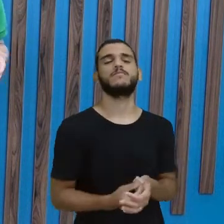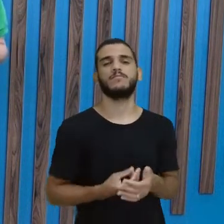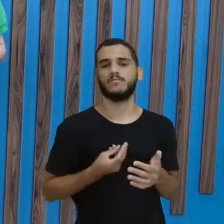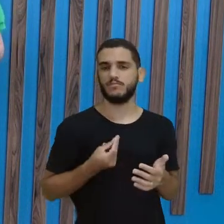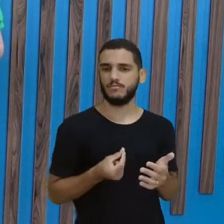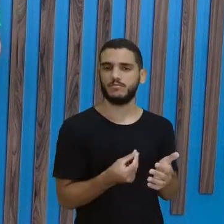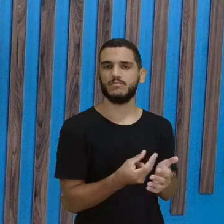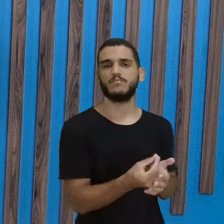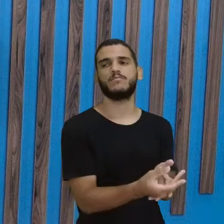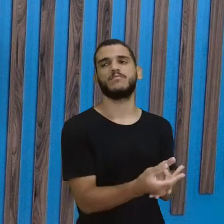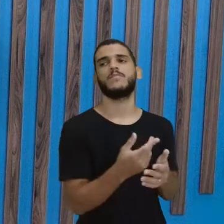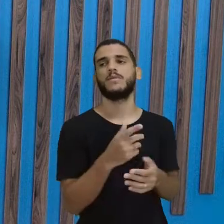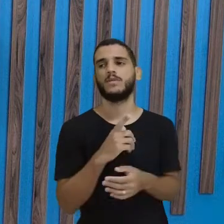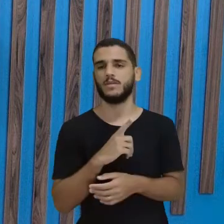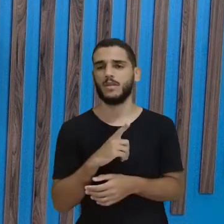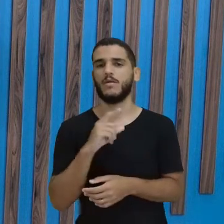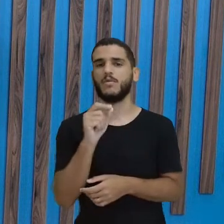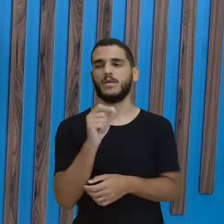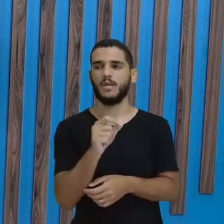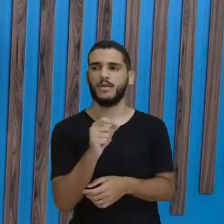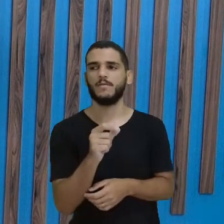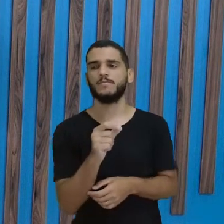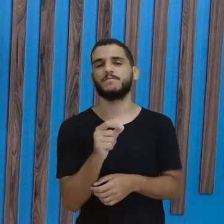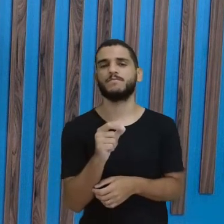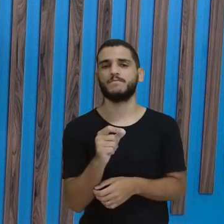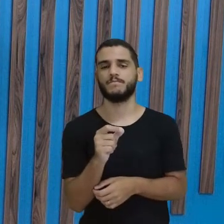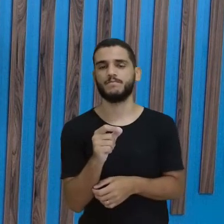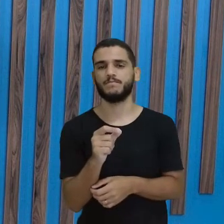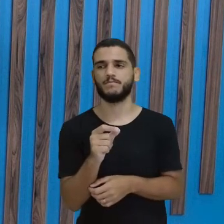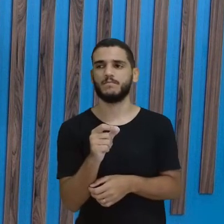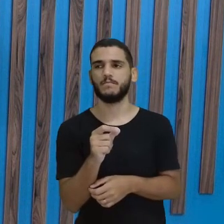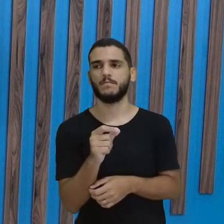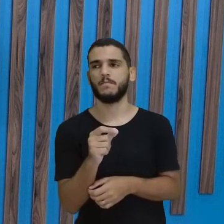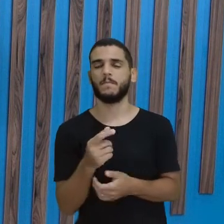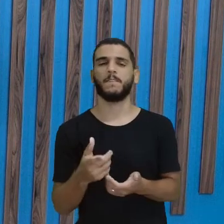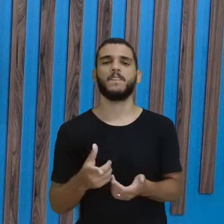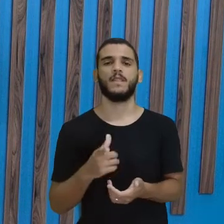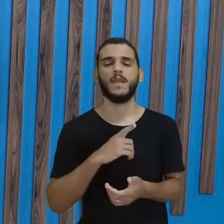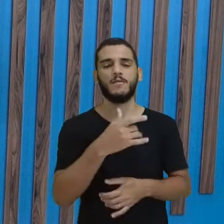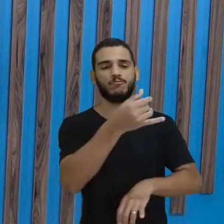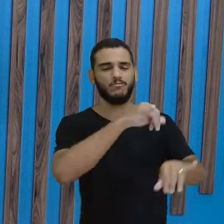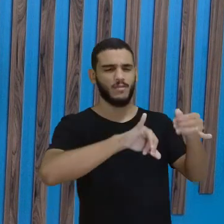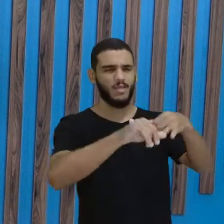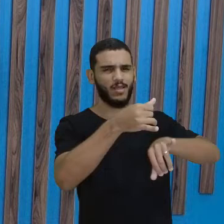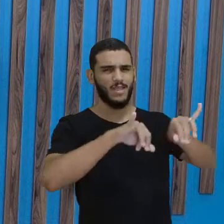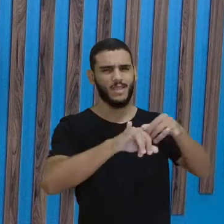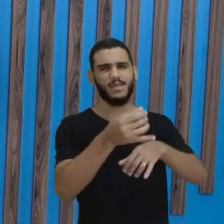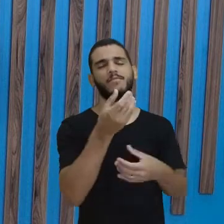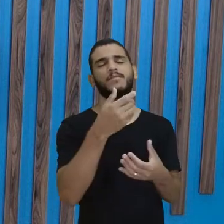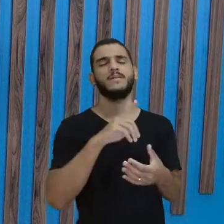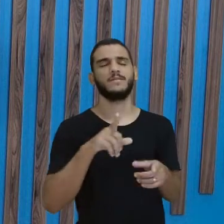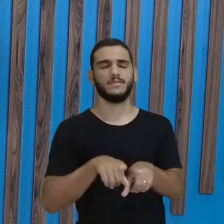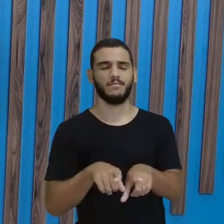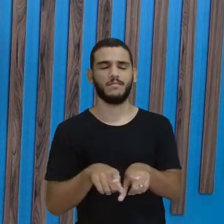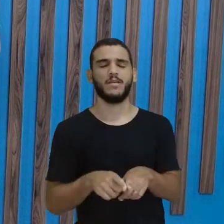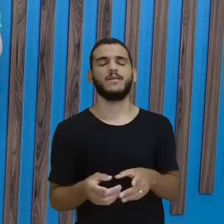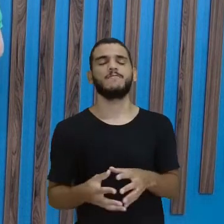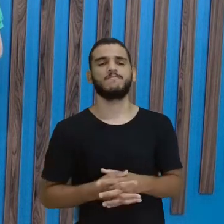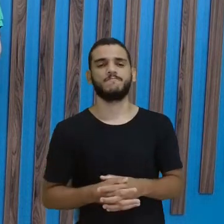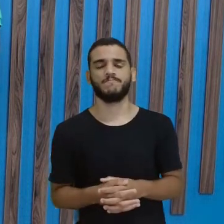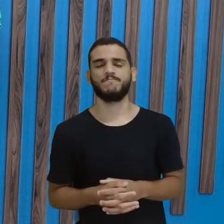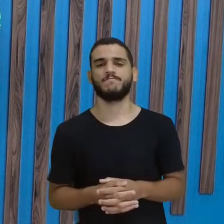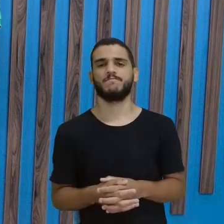legumes, verduras, a área urbana leva esses produtos para as indústrias e lá eles são modificados, né?